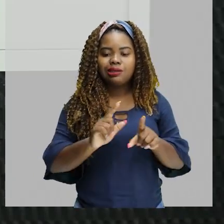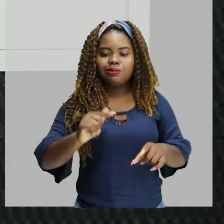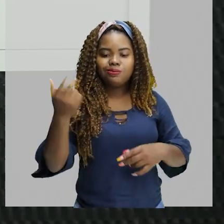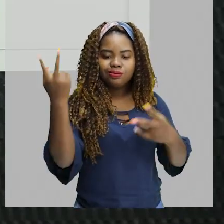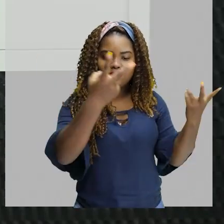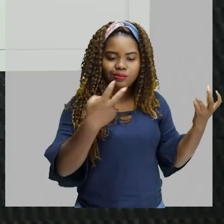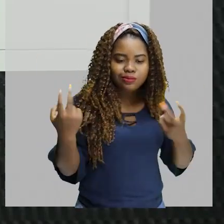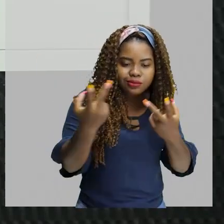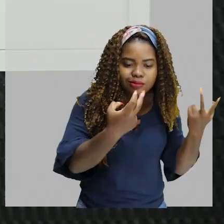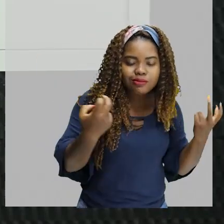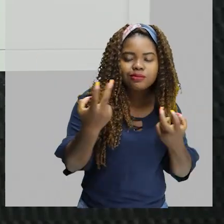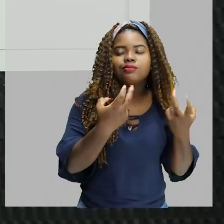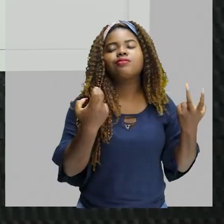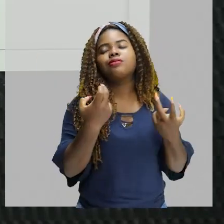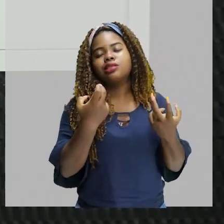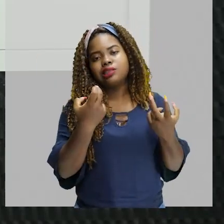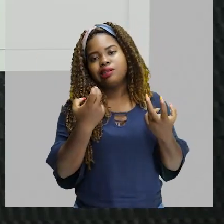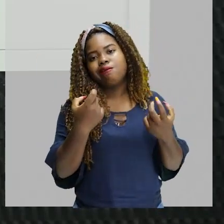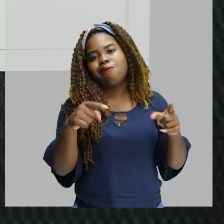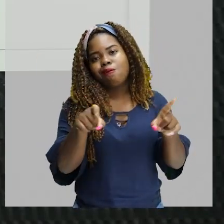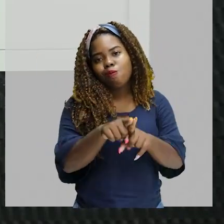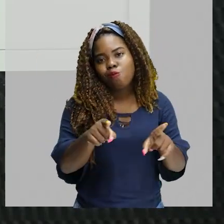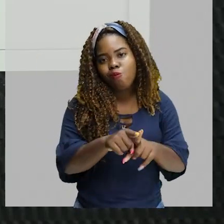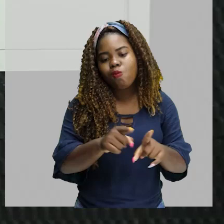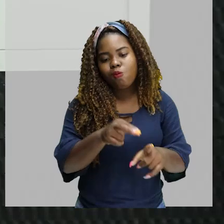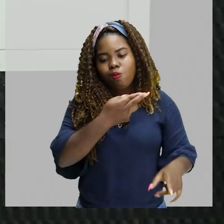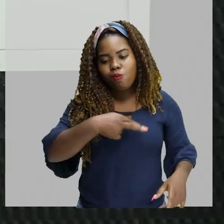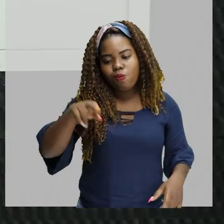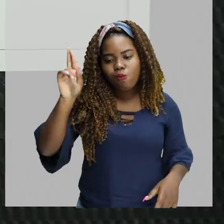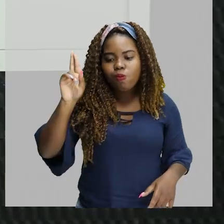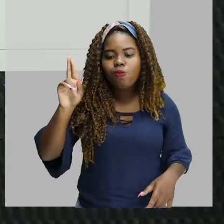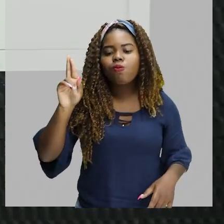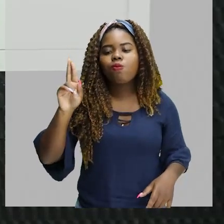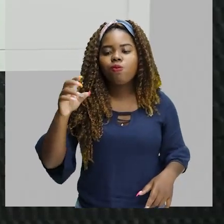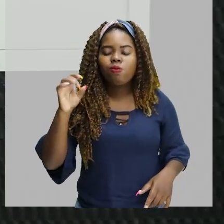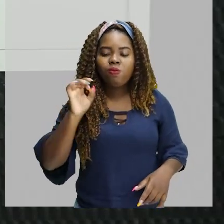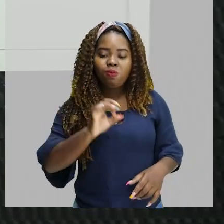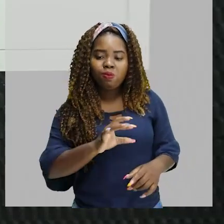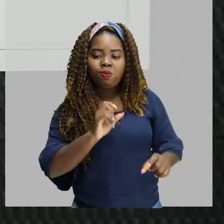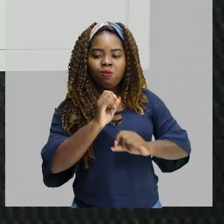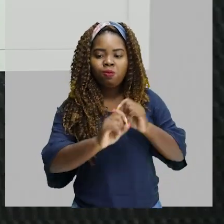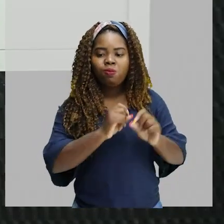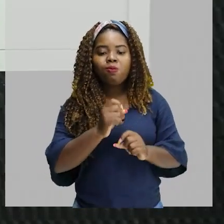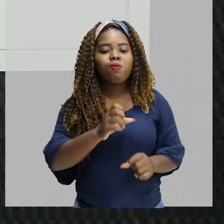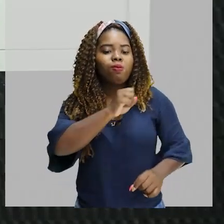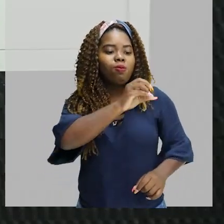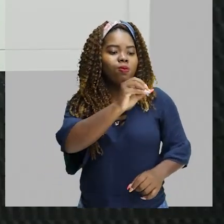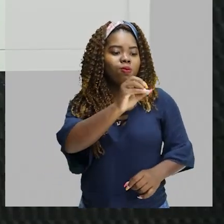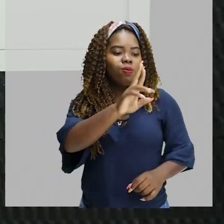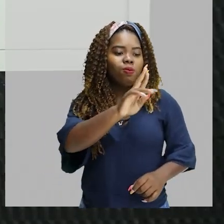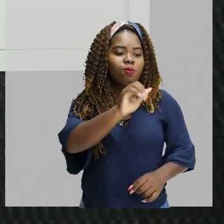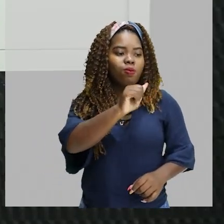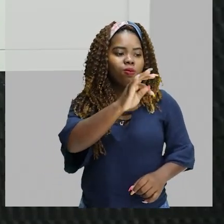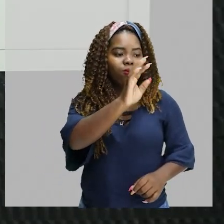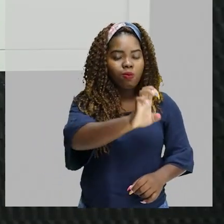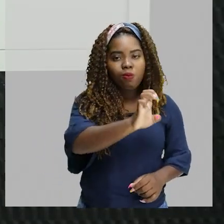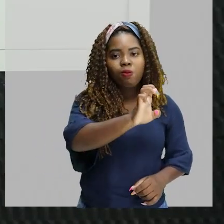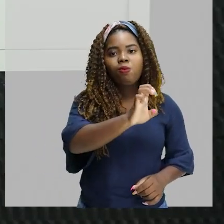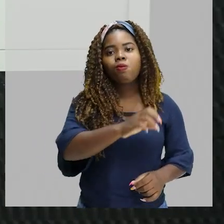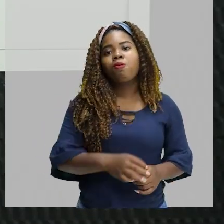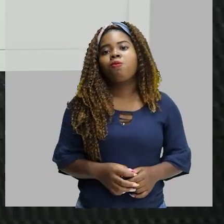visão, obviamente, porque esta religião aqui já não é mais o orfismo socrático ou platônico, a religião aqui